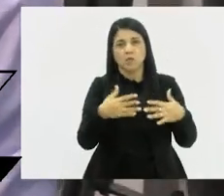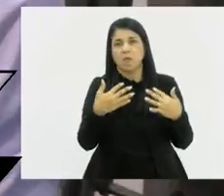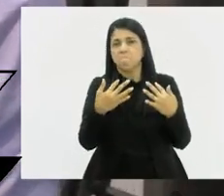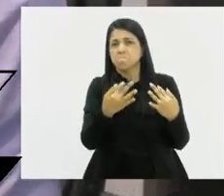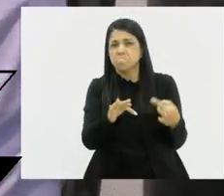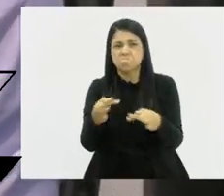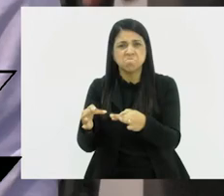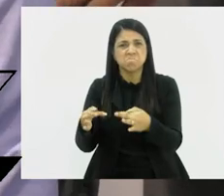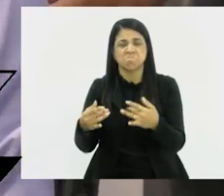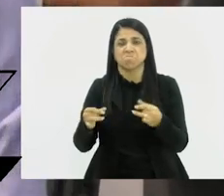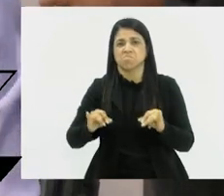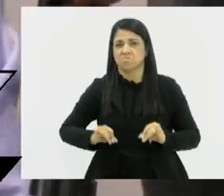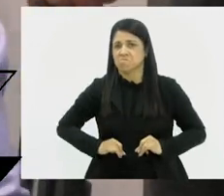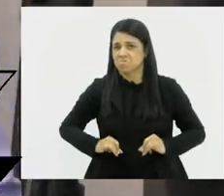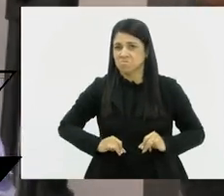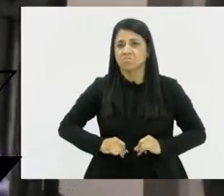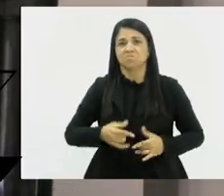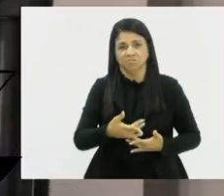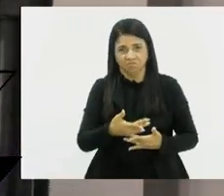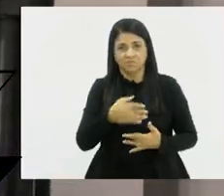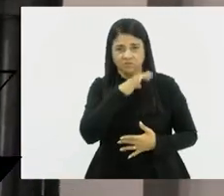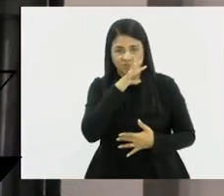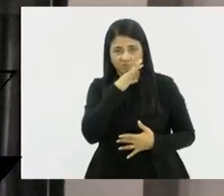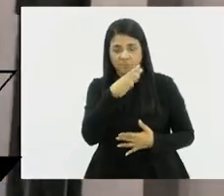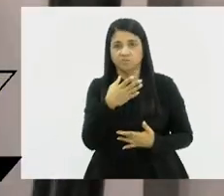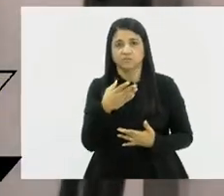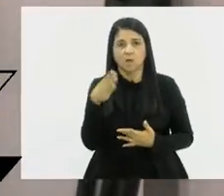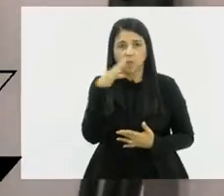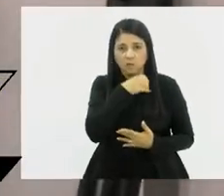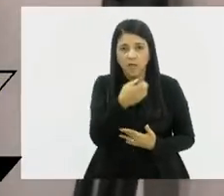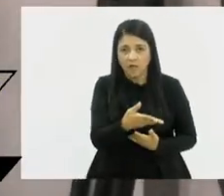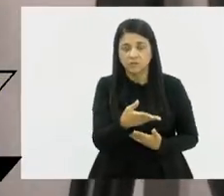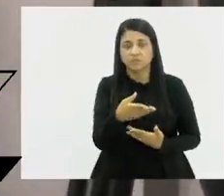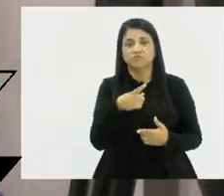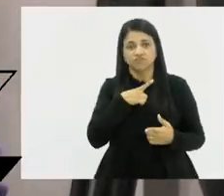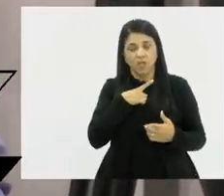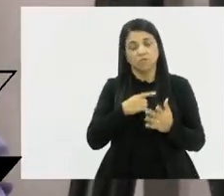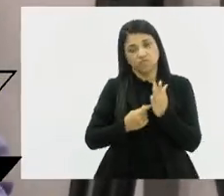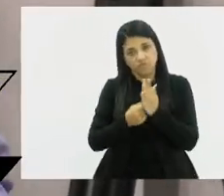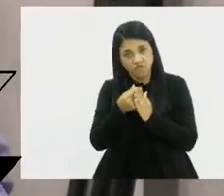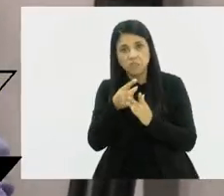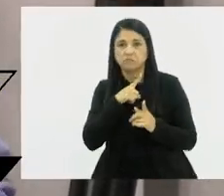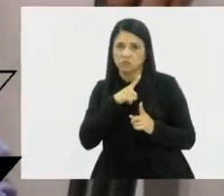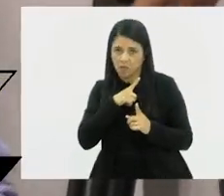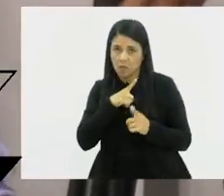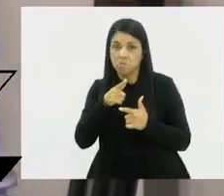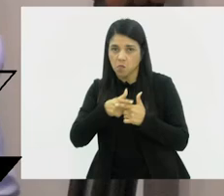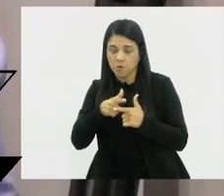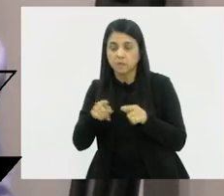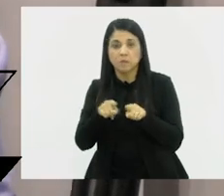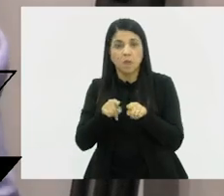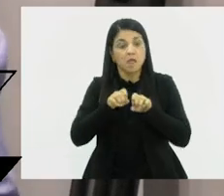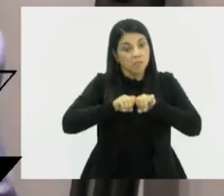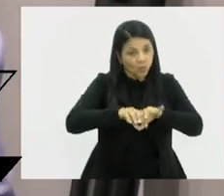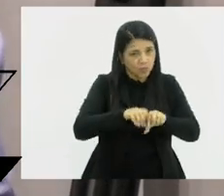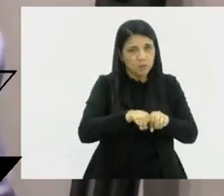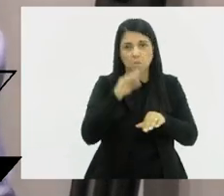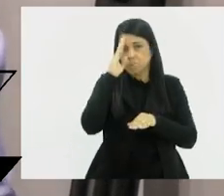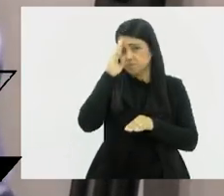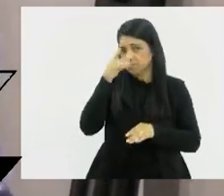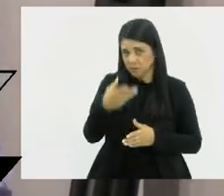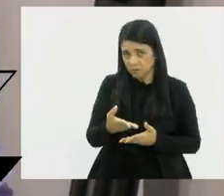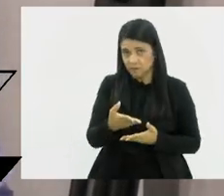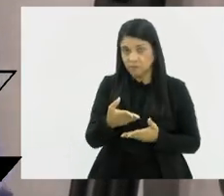animais. Nós vemos uma questão grave que passa, sim, por uma questão financeira, mas passa, lógico, por uma questão de educação, uma